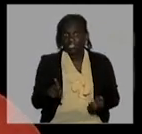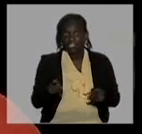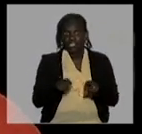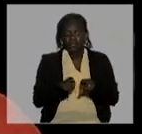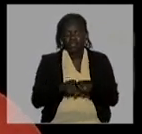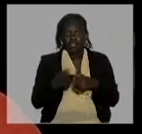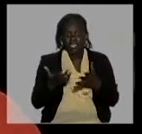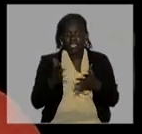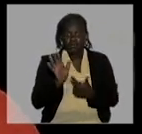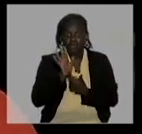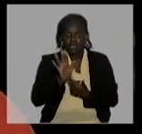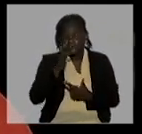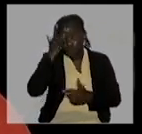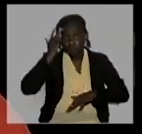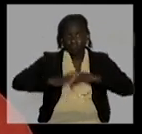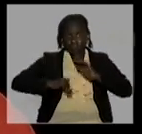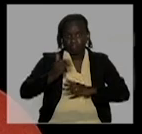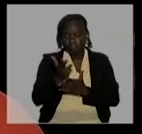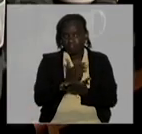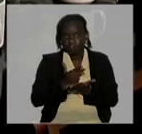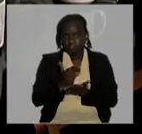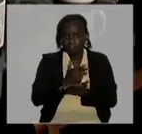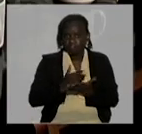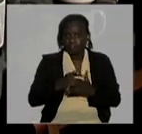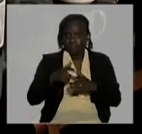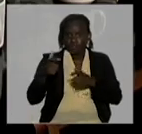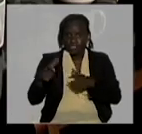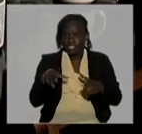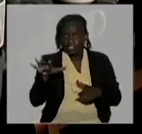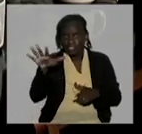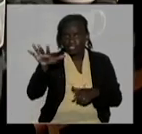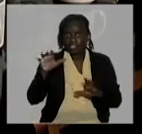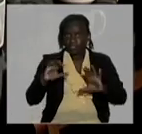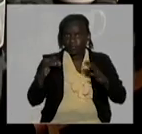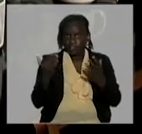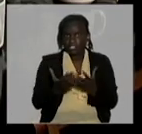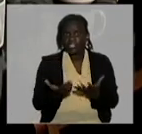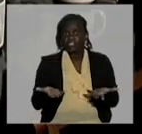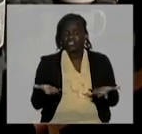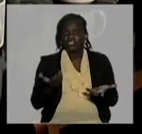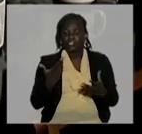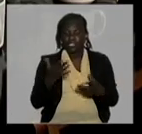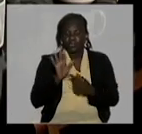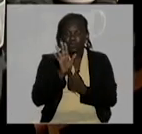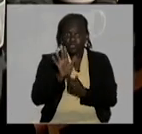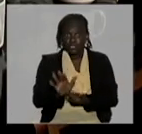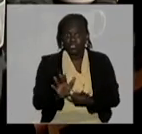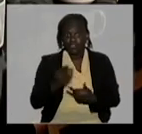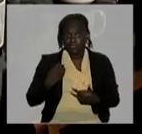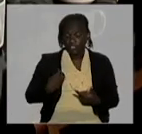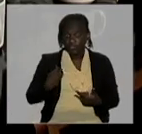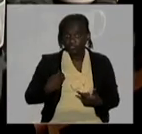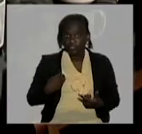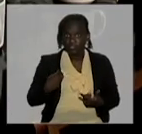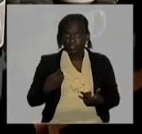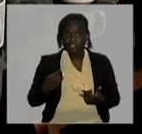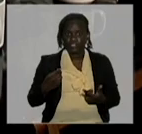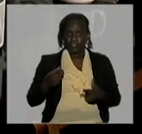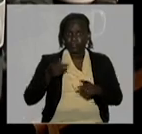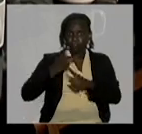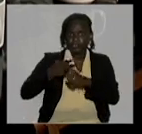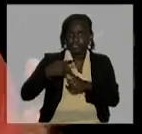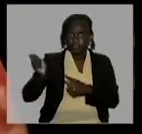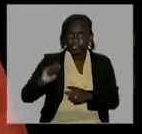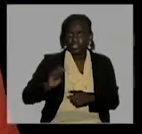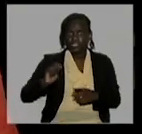idosos, né? Eu preferi mostrar os artistas, né, das comunidades, eu preferi mostrar uma comunidade viva,